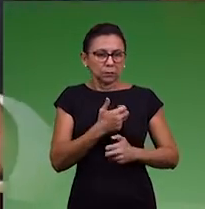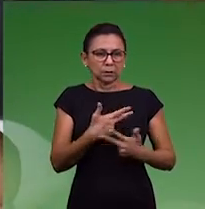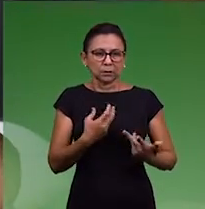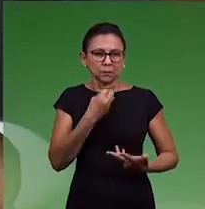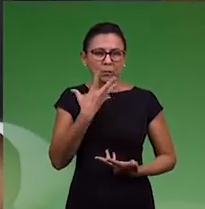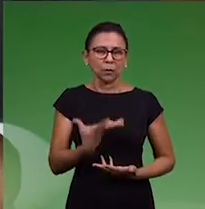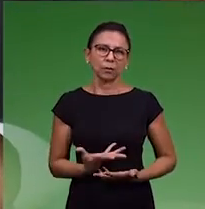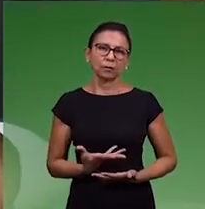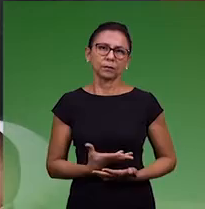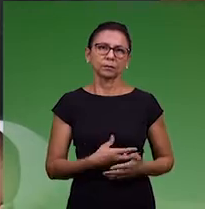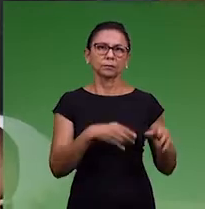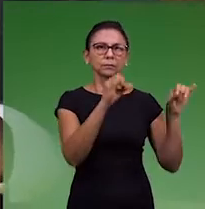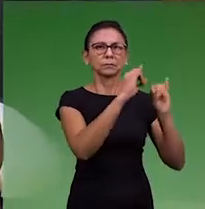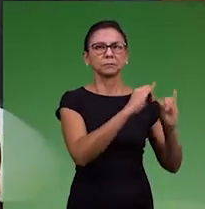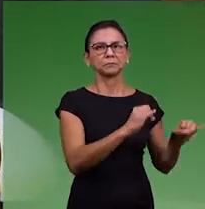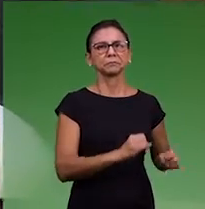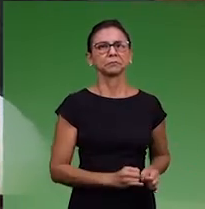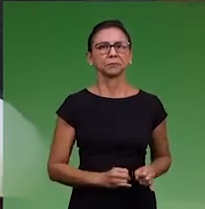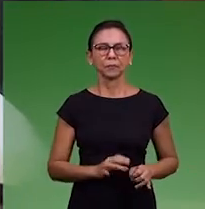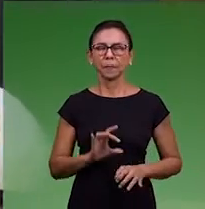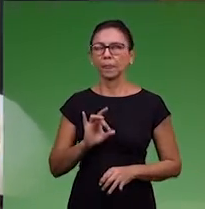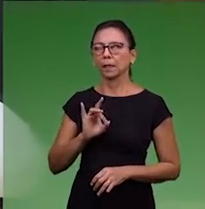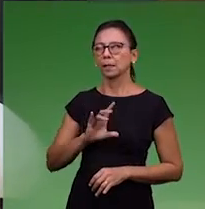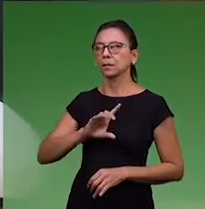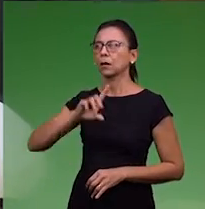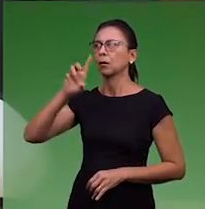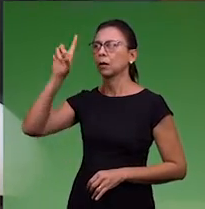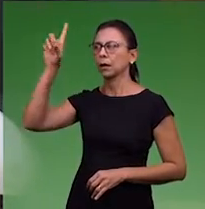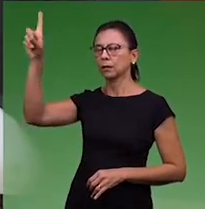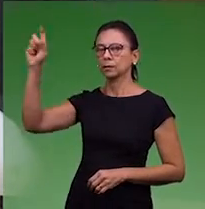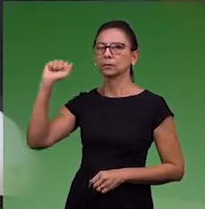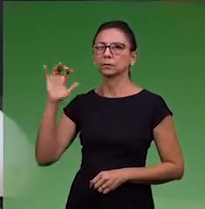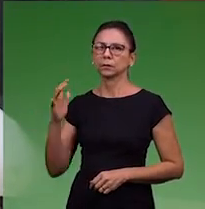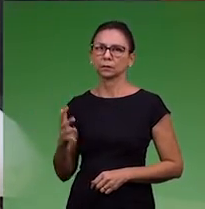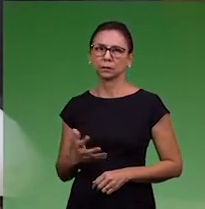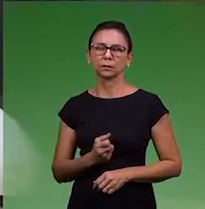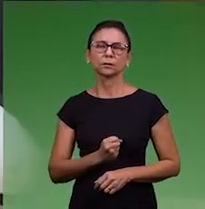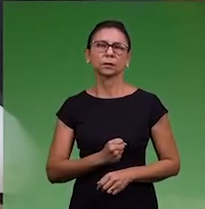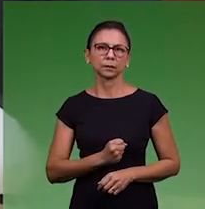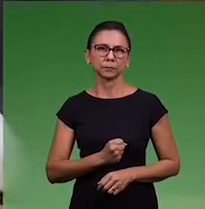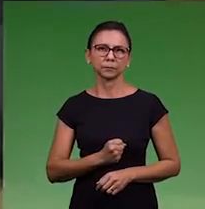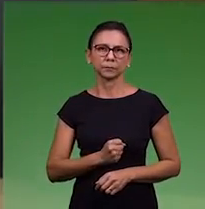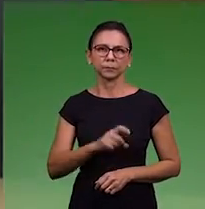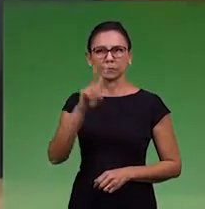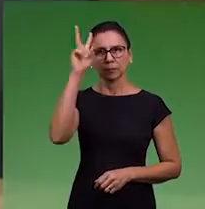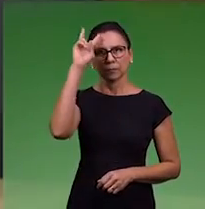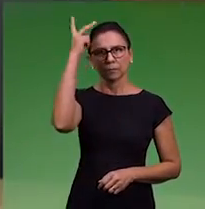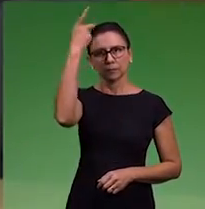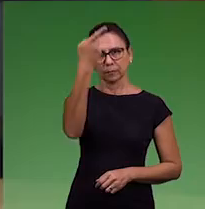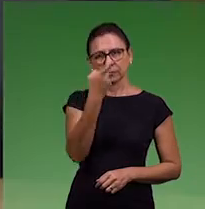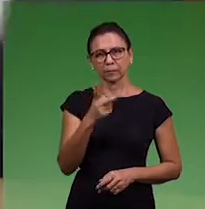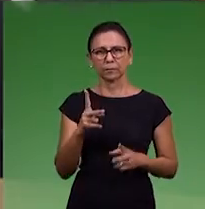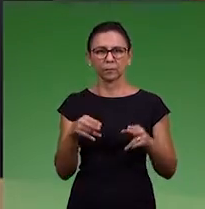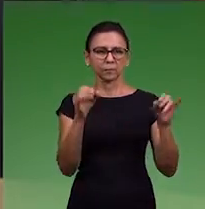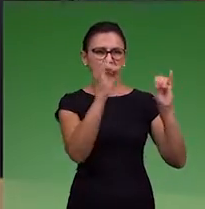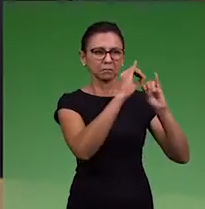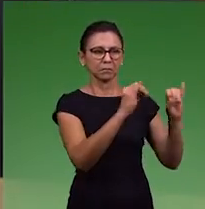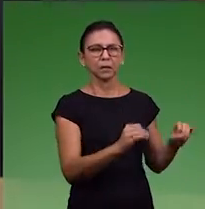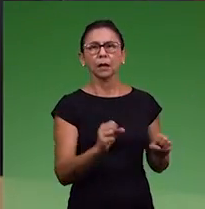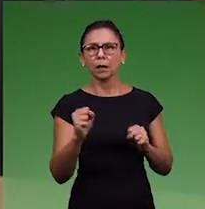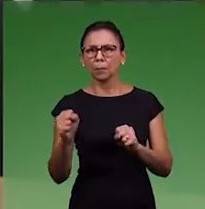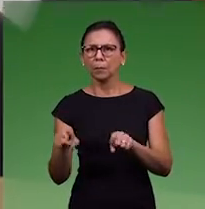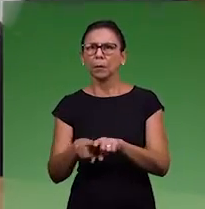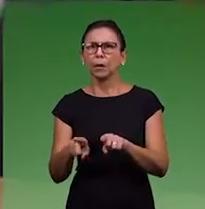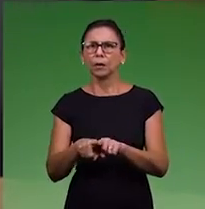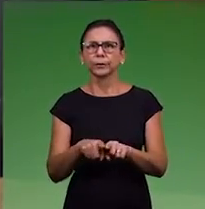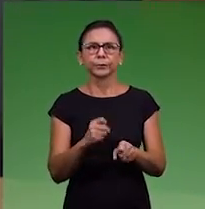a glória, todo o louvor. Então, a rebelião, que é o pecado de idolatria, ela pode se dar na imagem de escultura, ela pode se dar quando eu